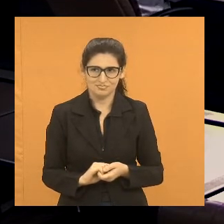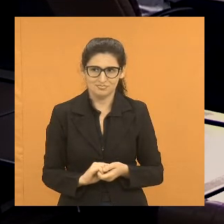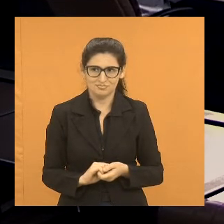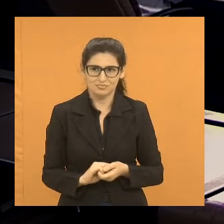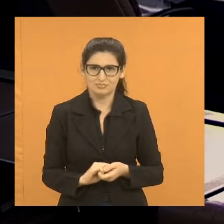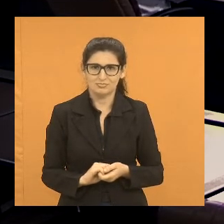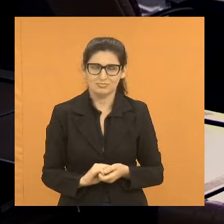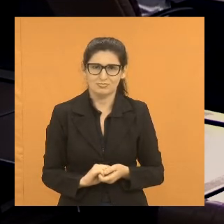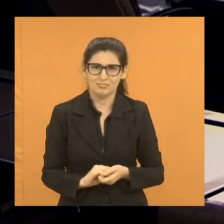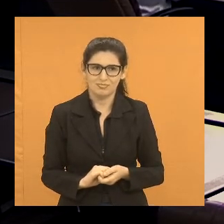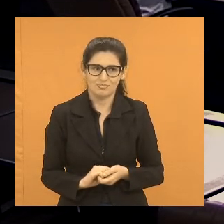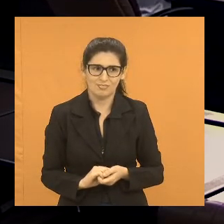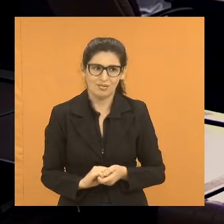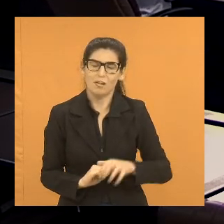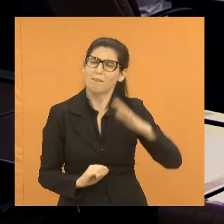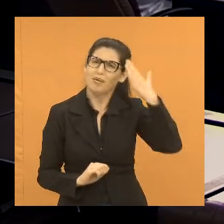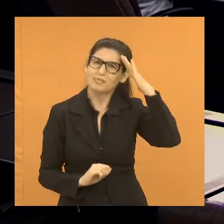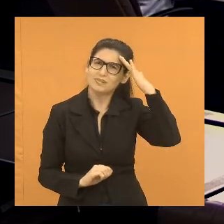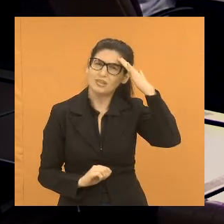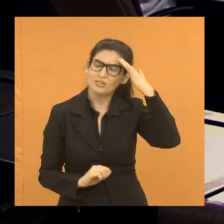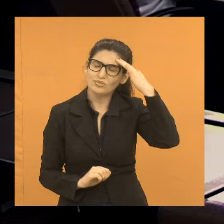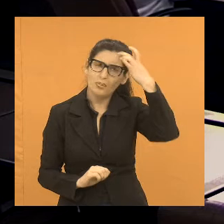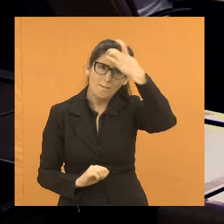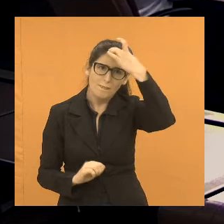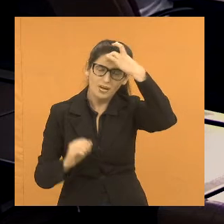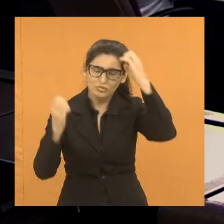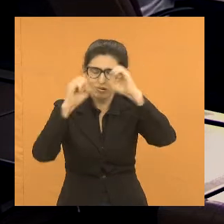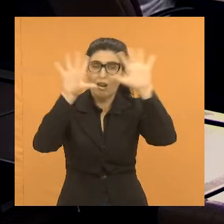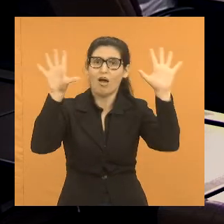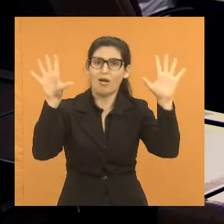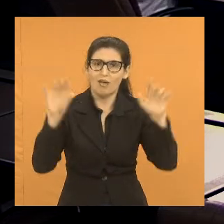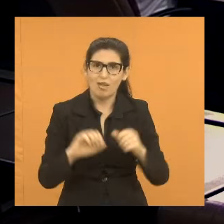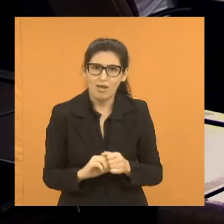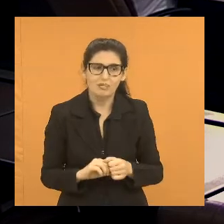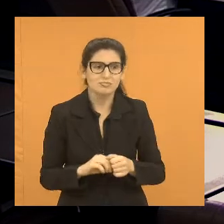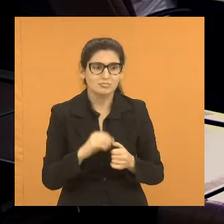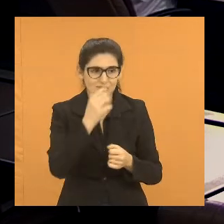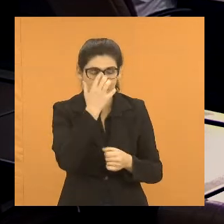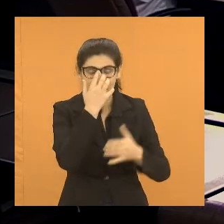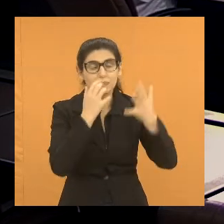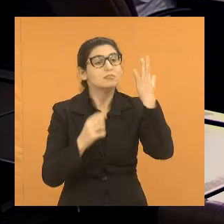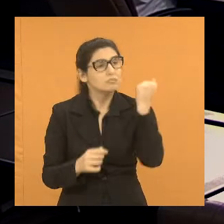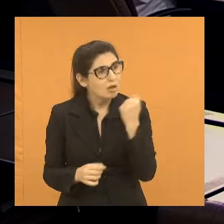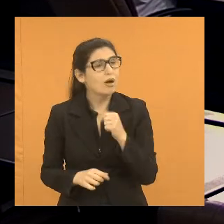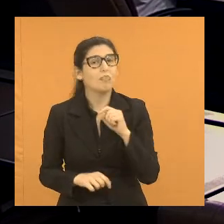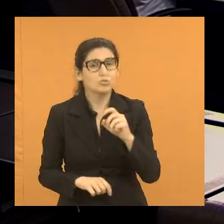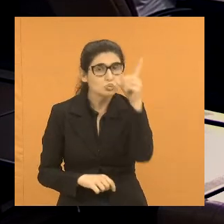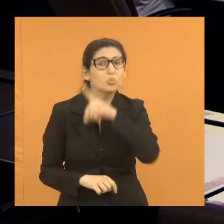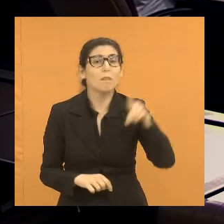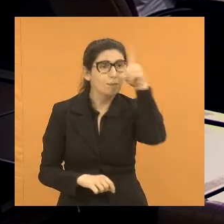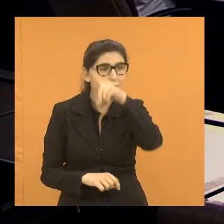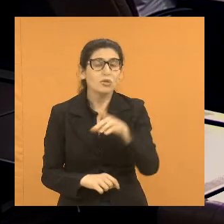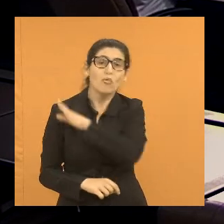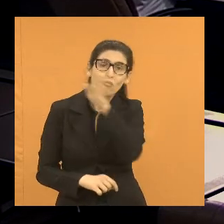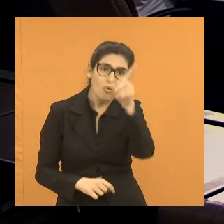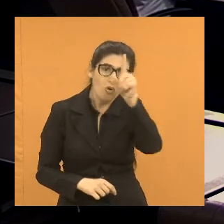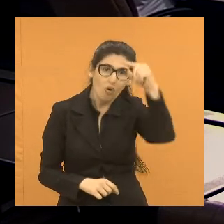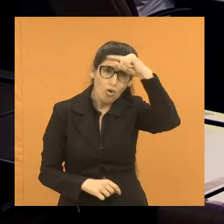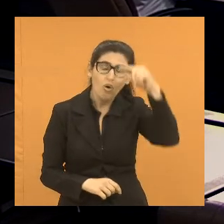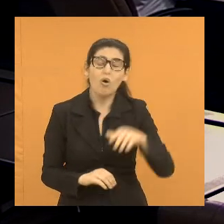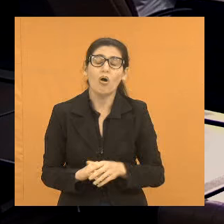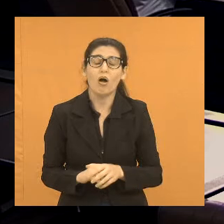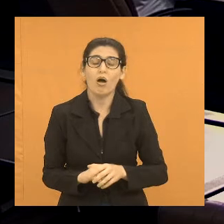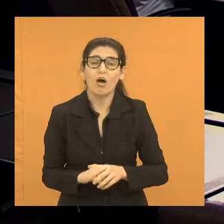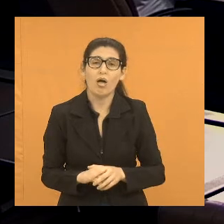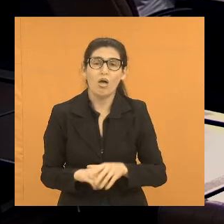Só esclarecendo, vereador, eu fiquei sabendo da sua presença na nossa unidade no domingo, por volta